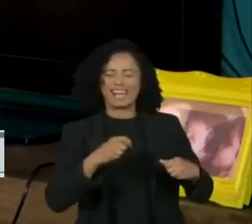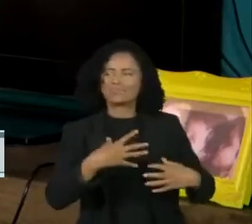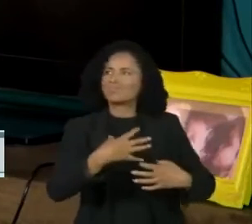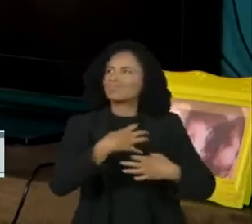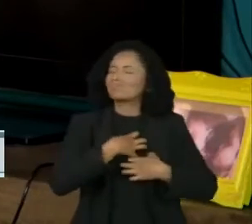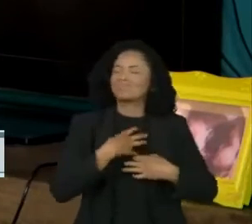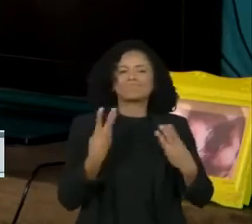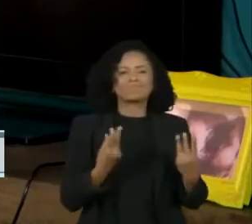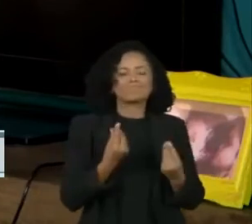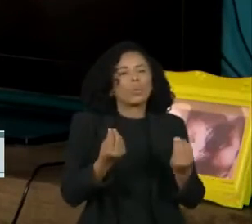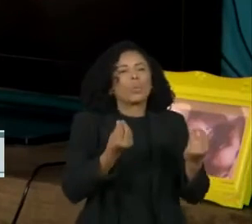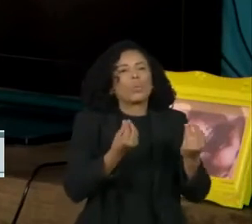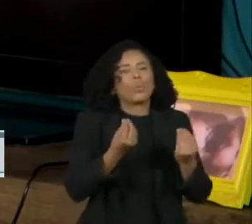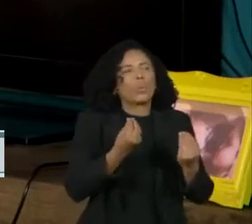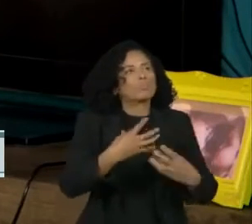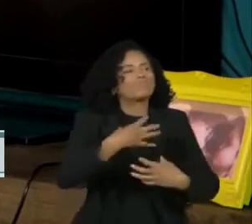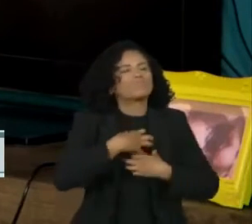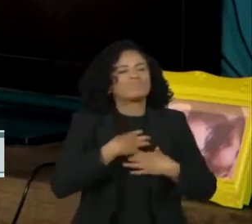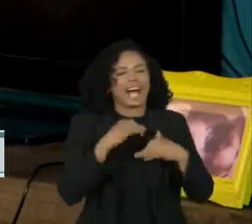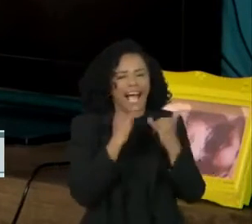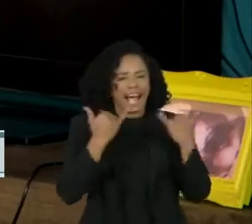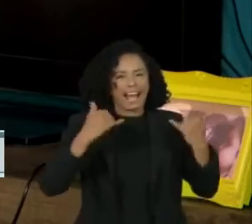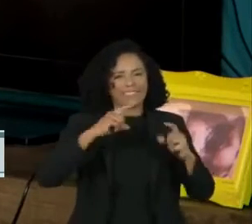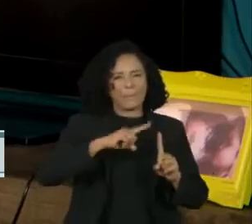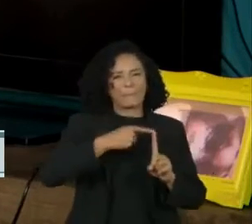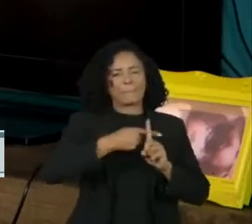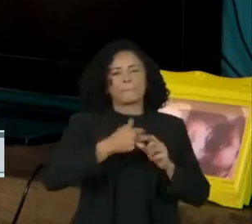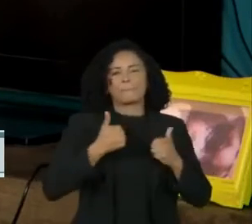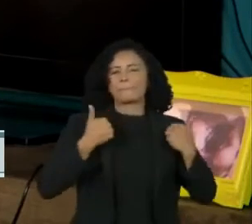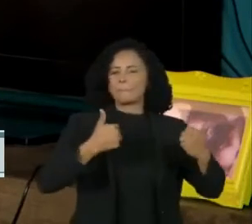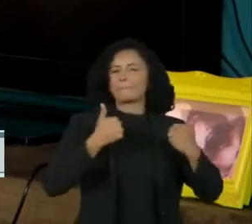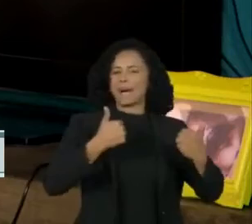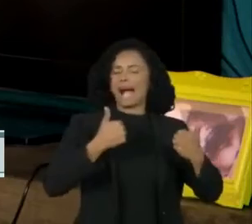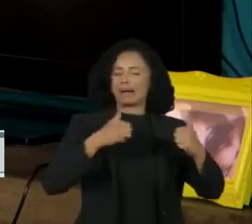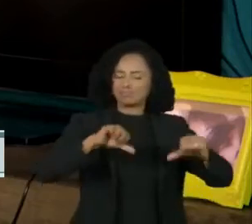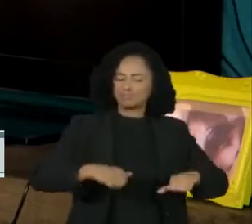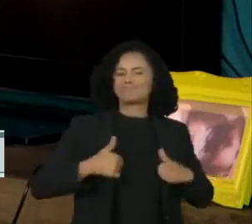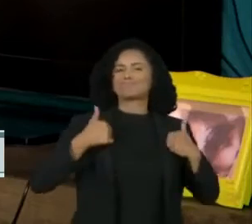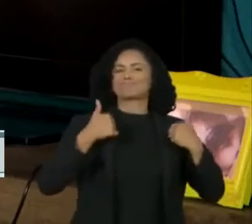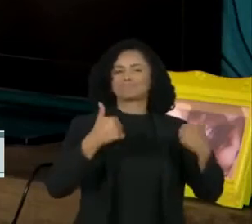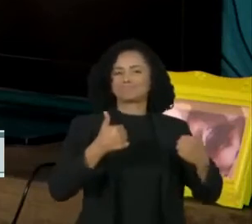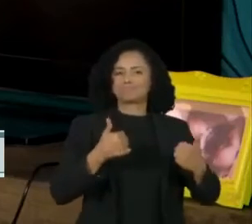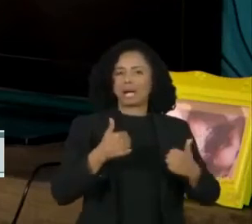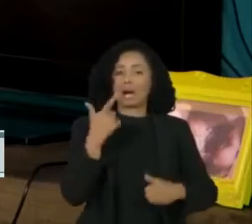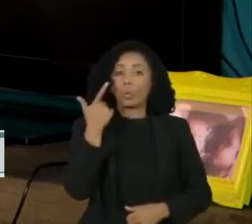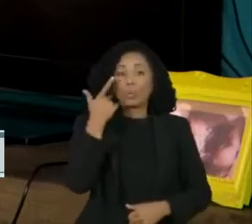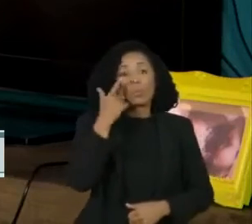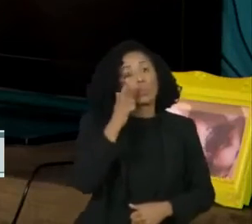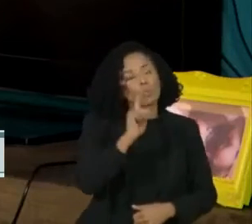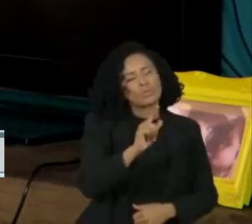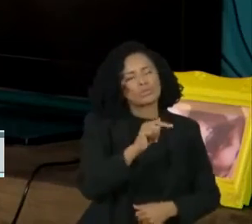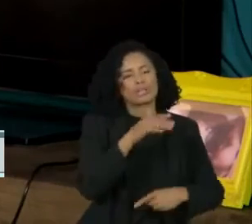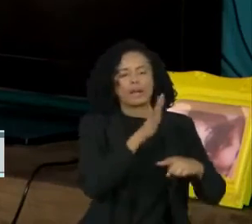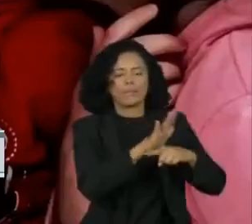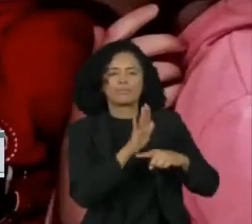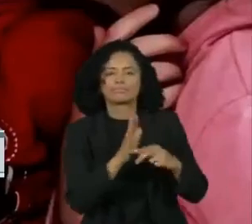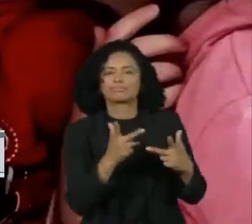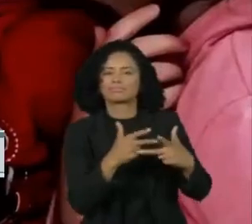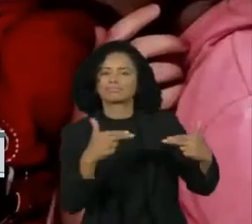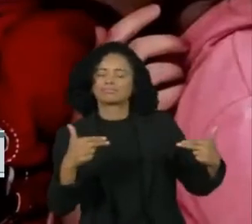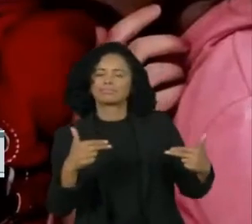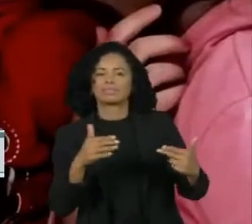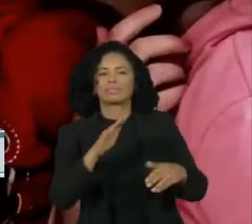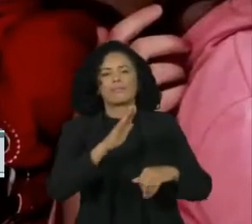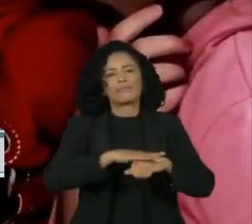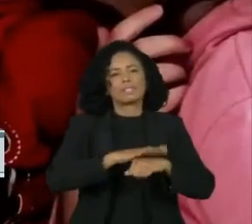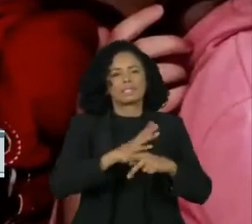voltar com uma outra energia, com uma energia renovada, olhando as coisas como elas realmente são.